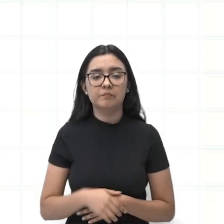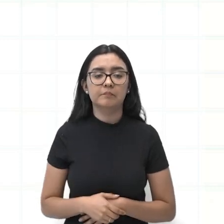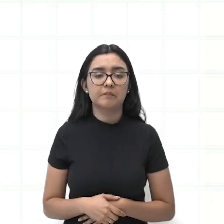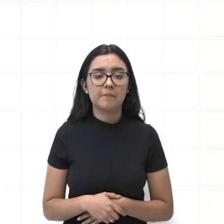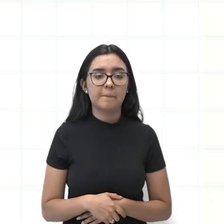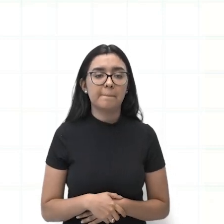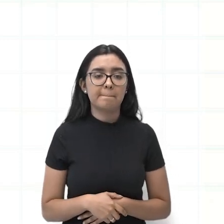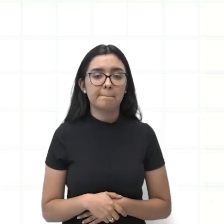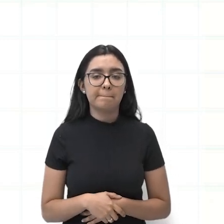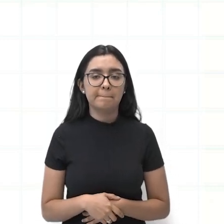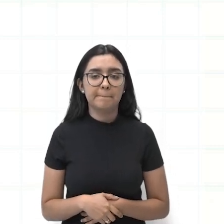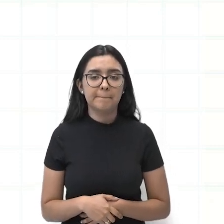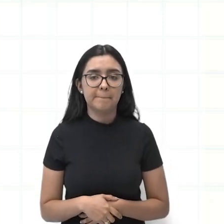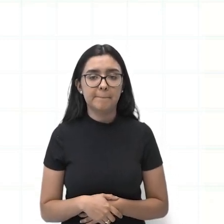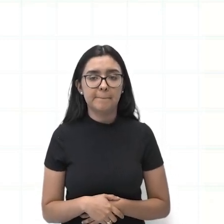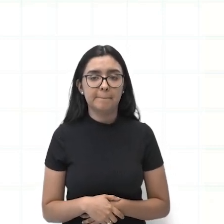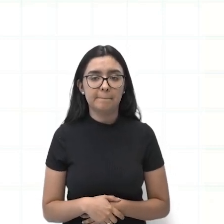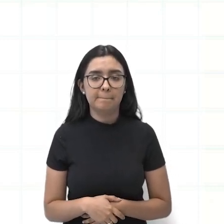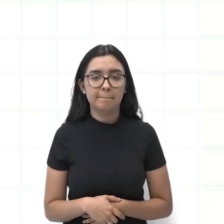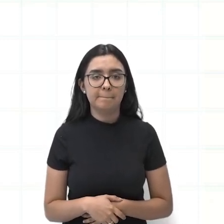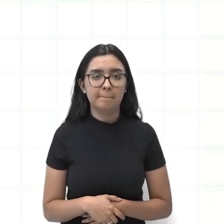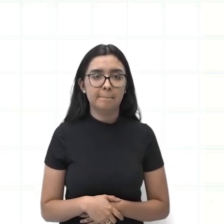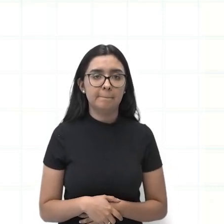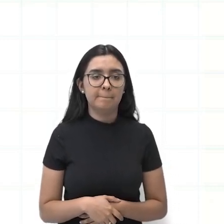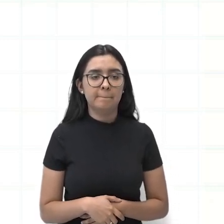vai ser, nesse caso aqui,